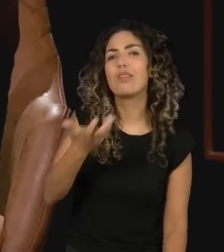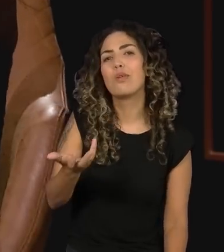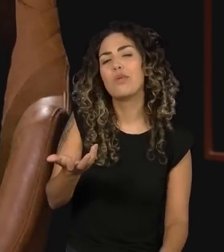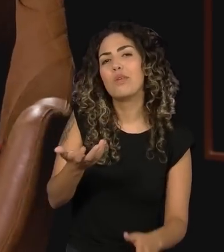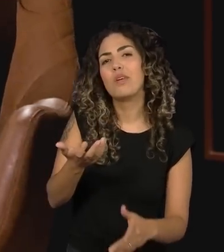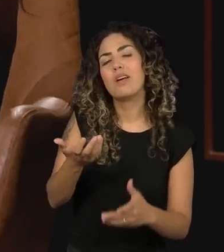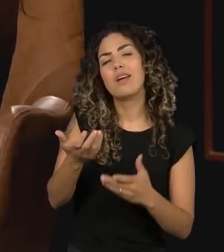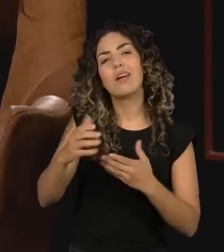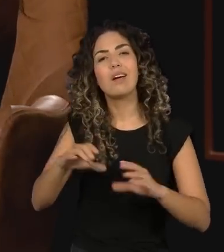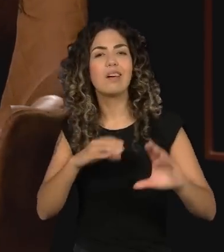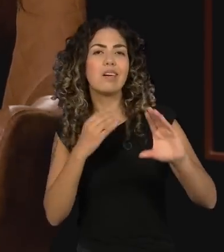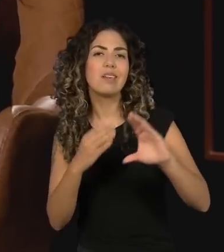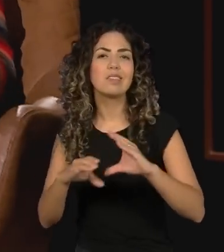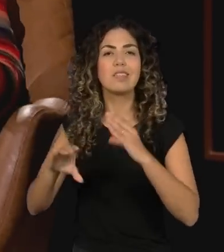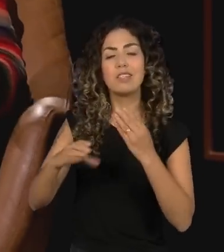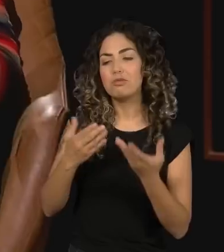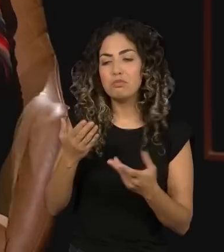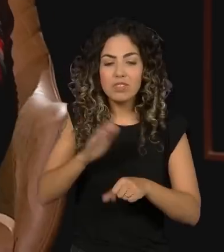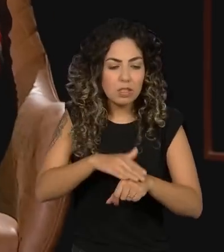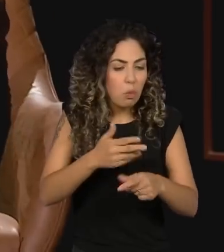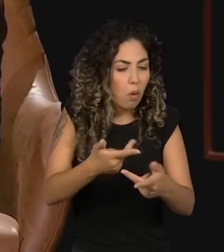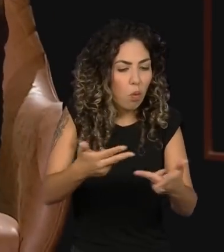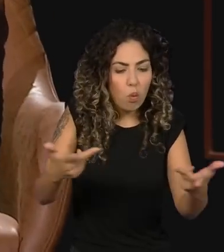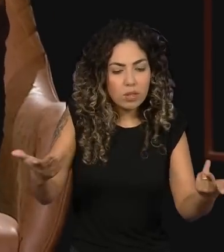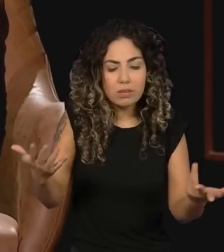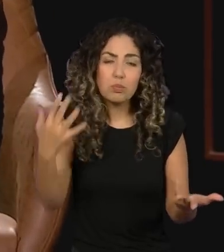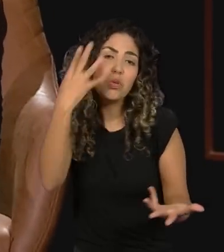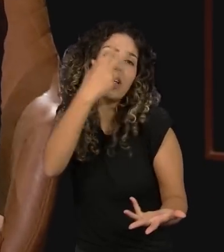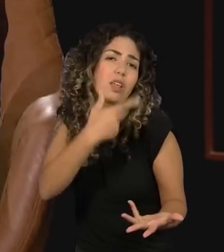coisas bonitas, muito